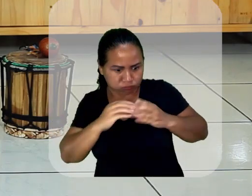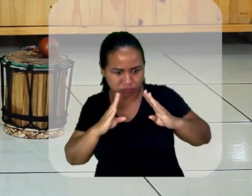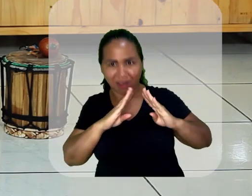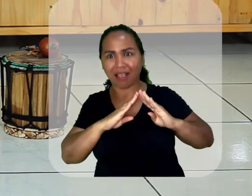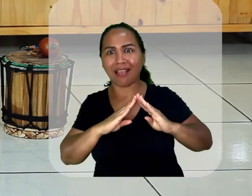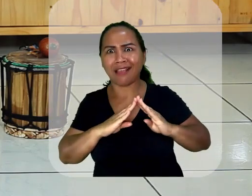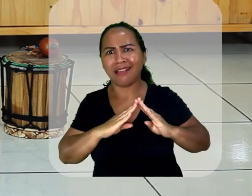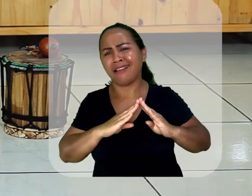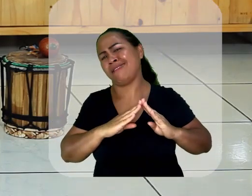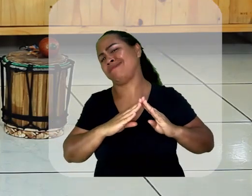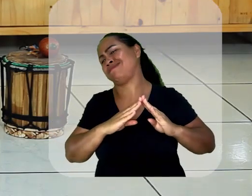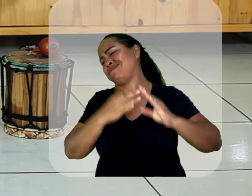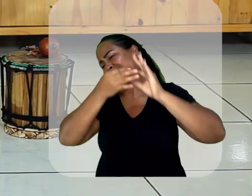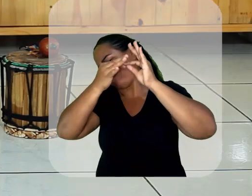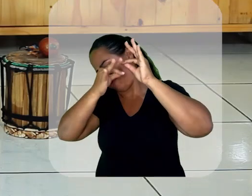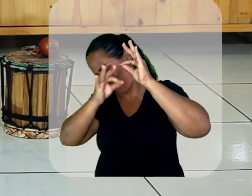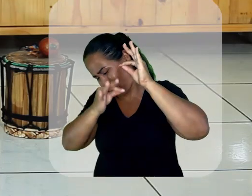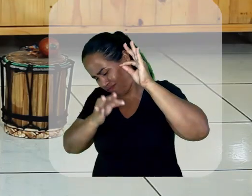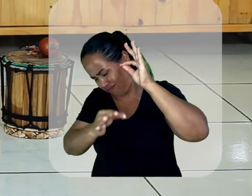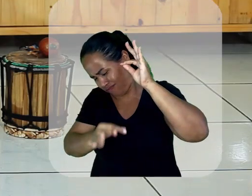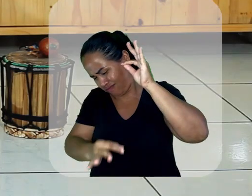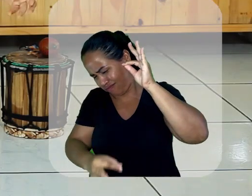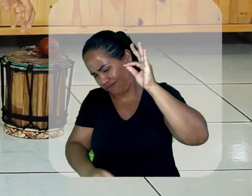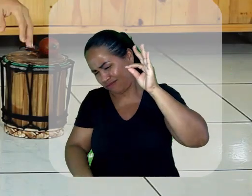morada do meu ser?